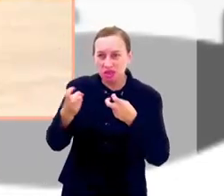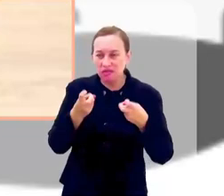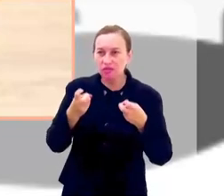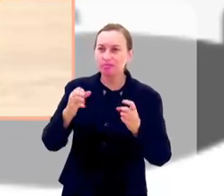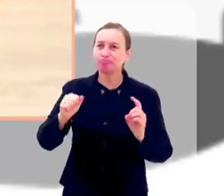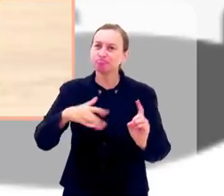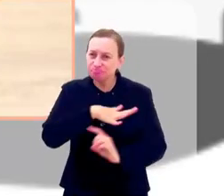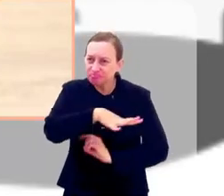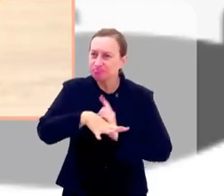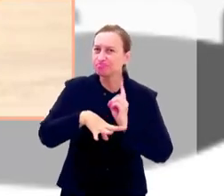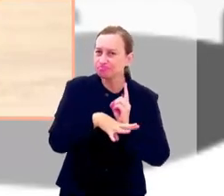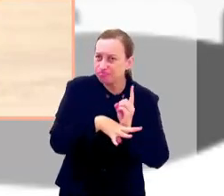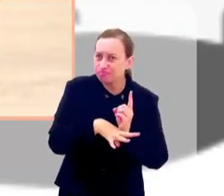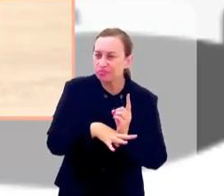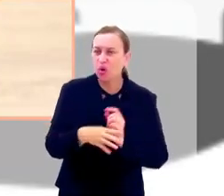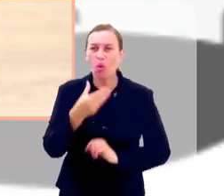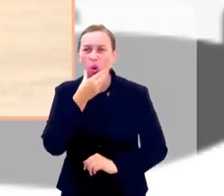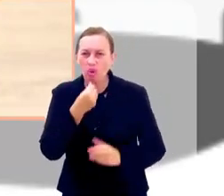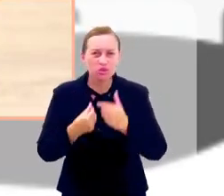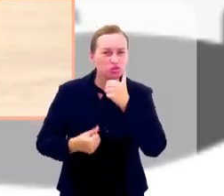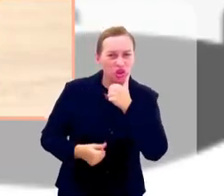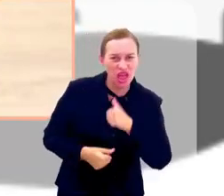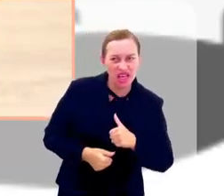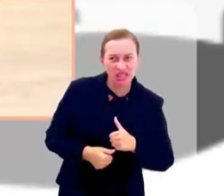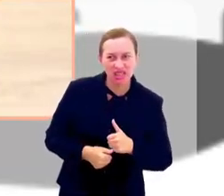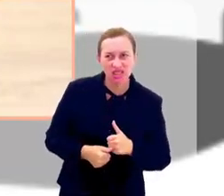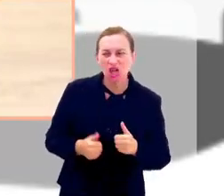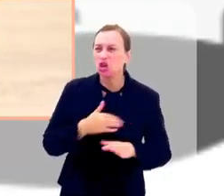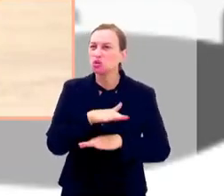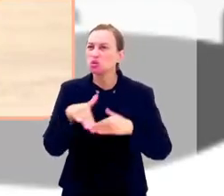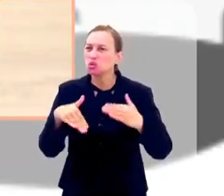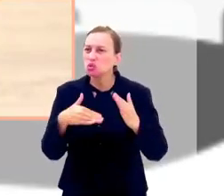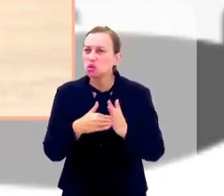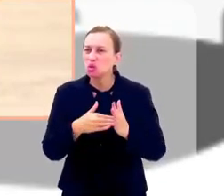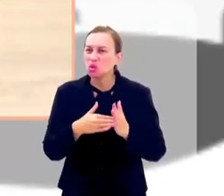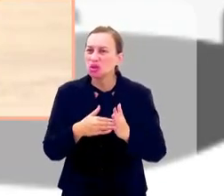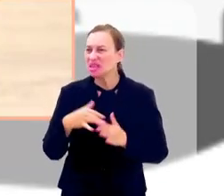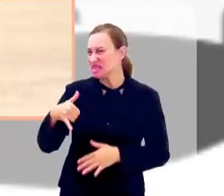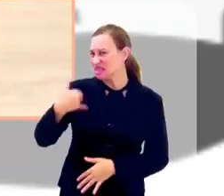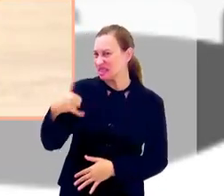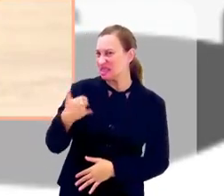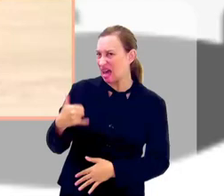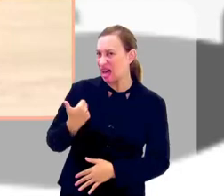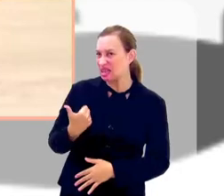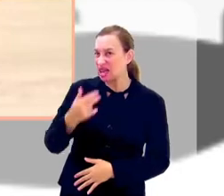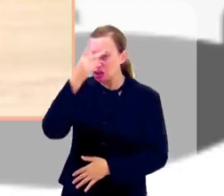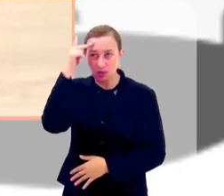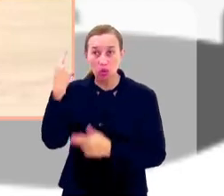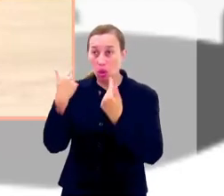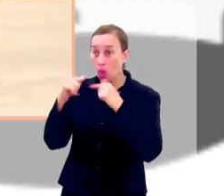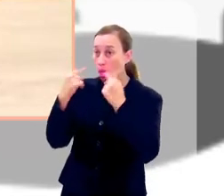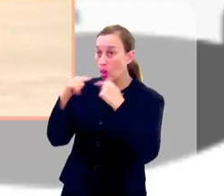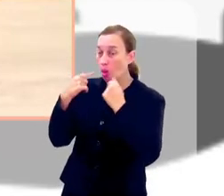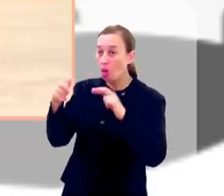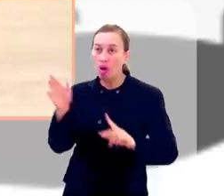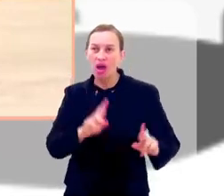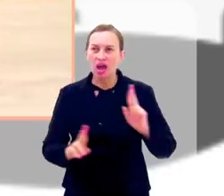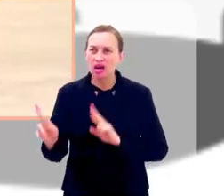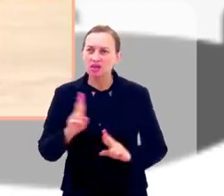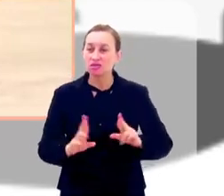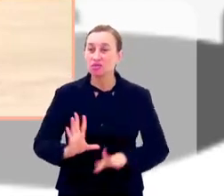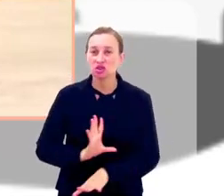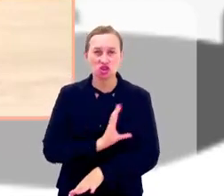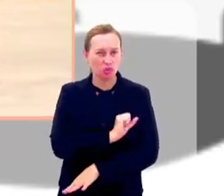Nós notamos muito na sociedade, tanto homens quanto mulheres, de todas as faixas etárias, as pessoas reclamando